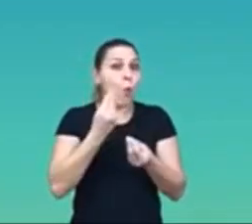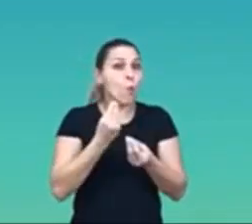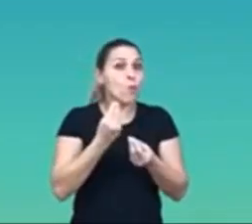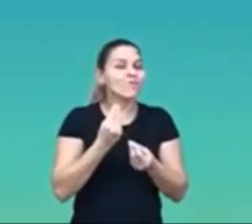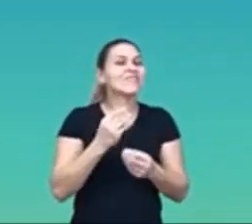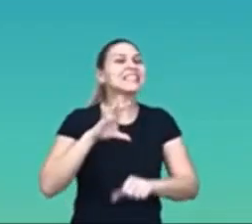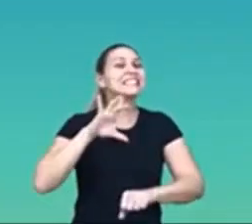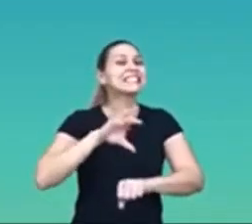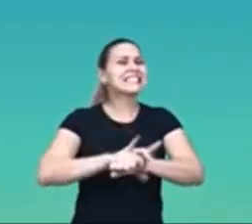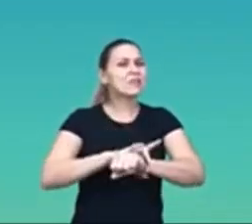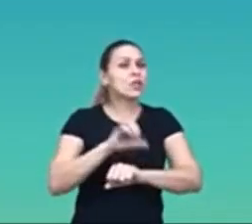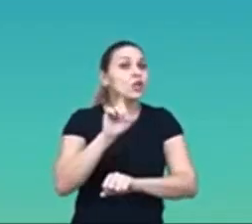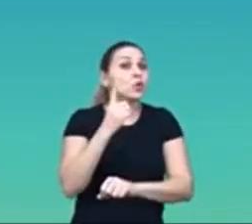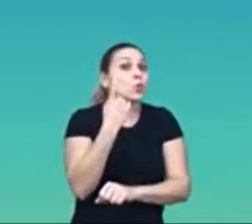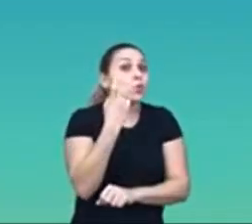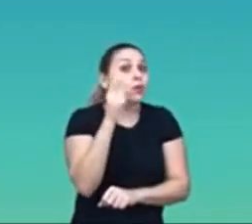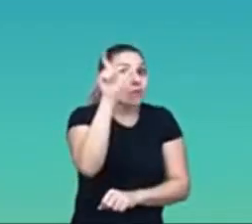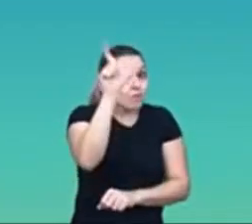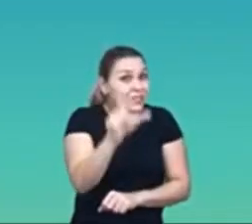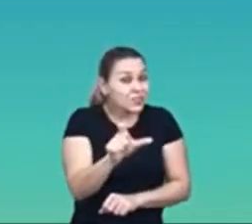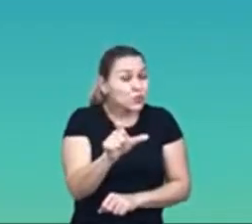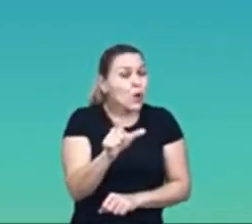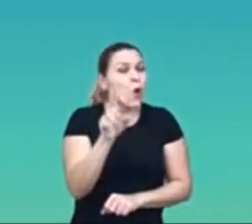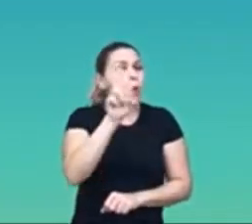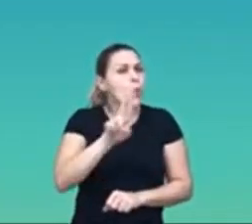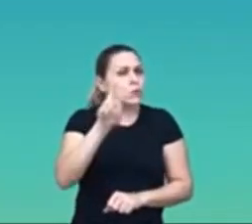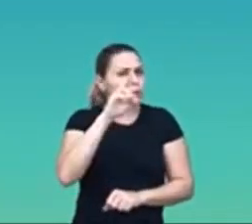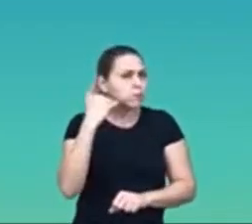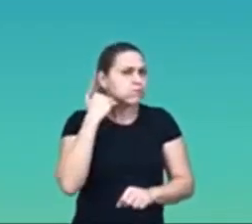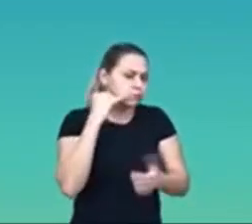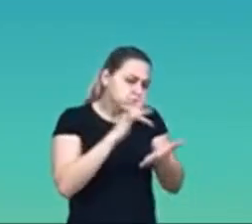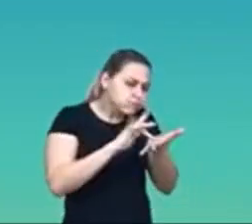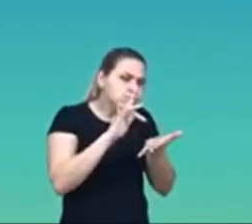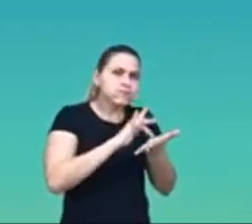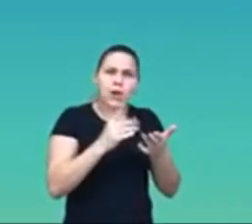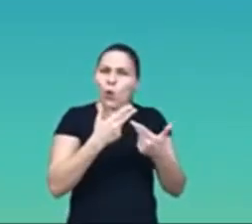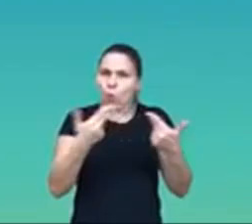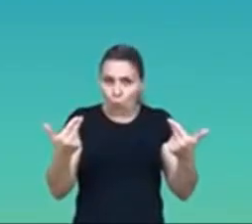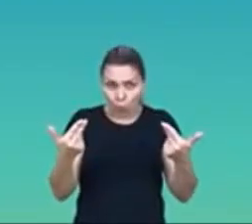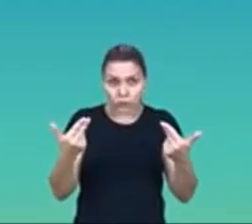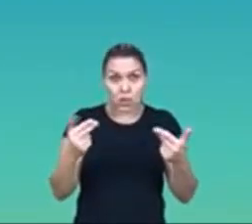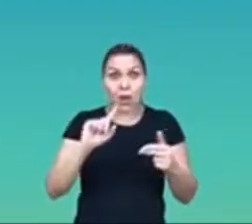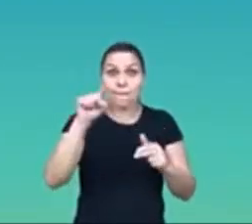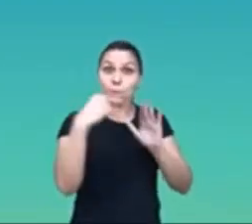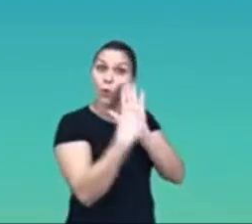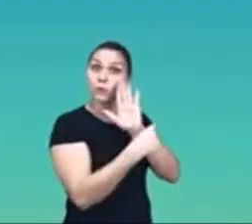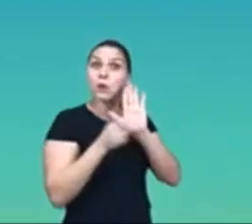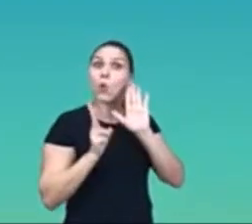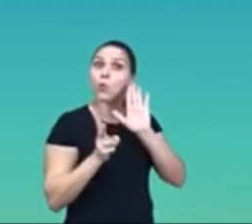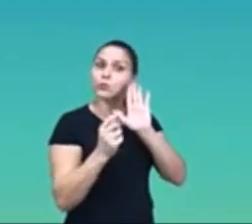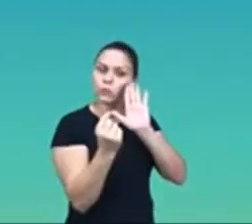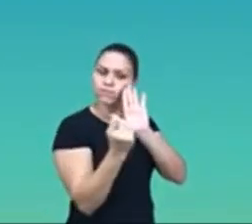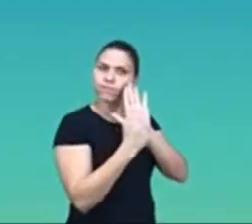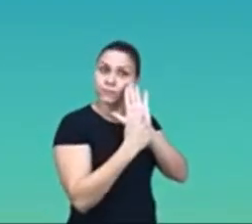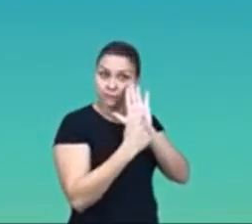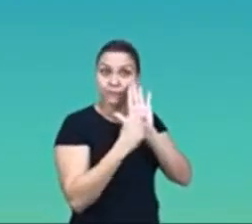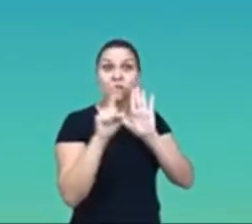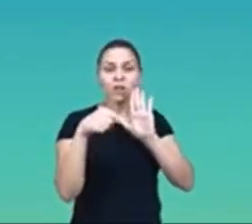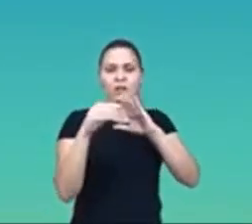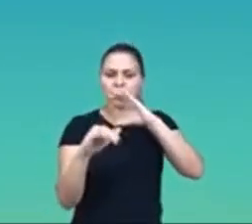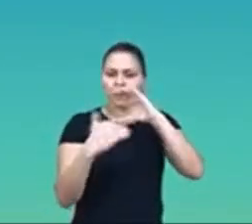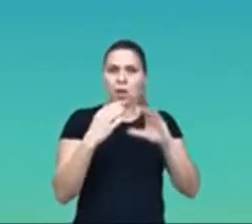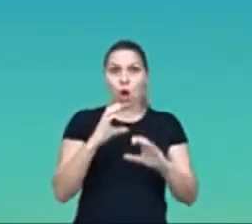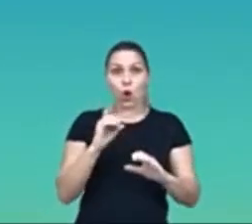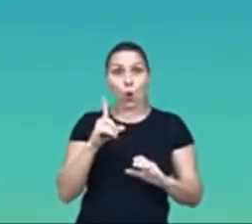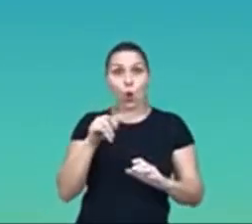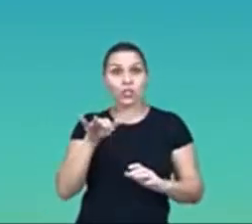para que somente você consiga acessar sua conta. Na próxima tela, clique em Continuar. Você vai receber um código